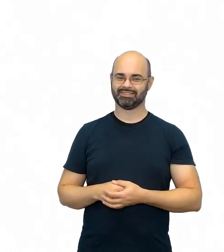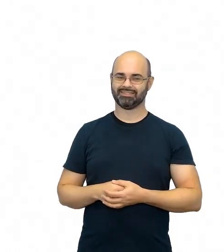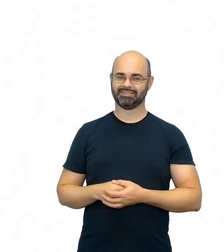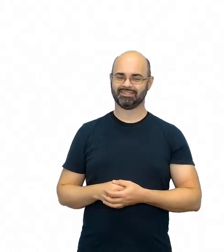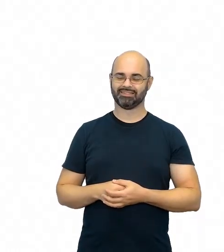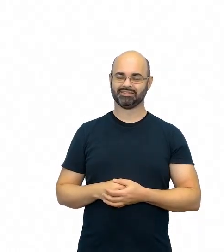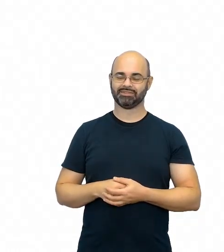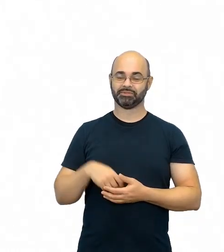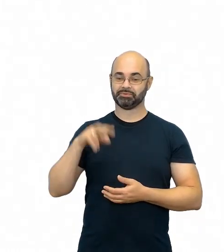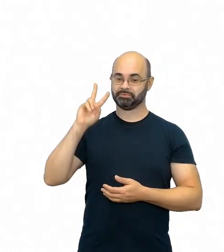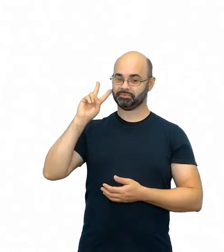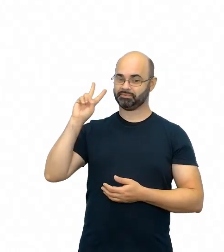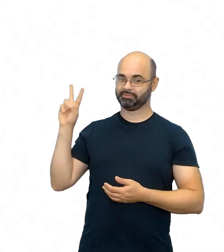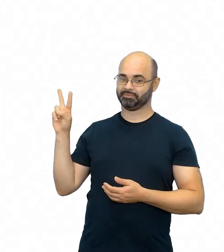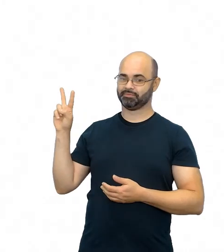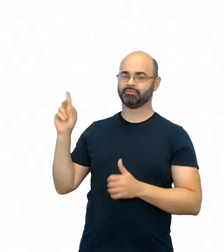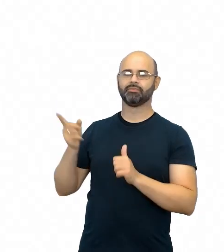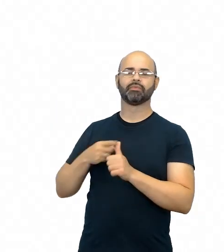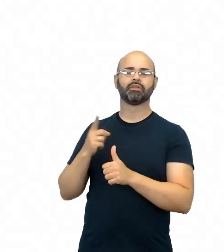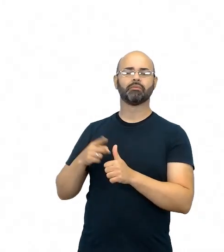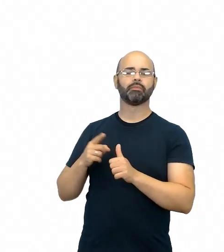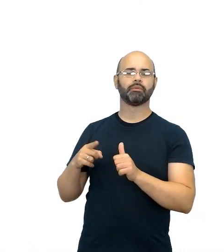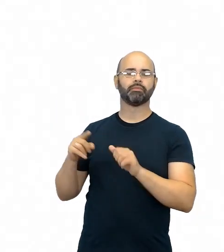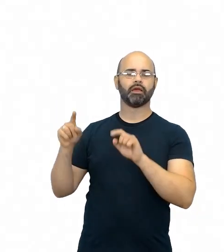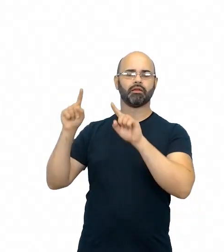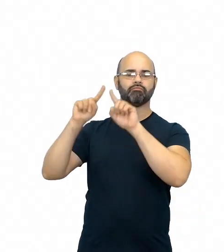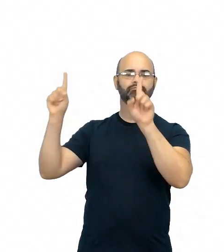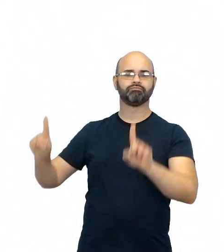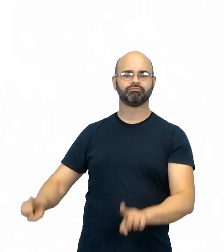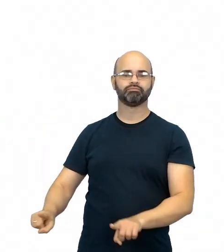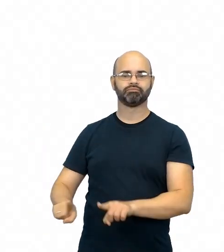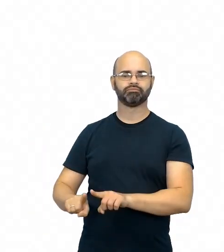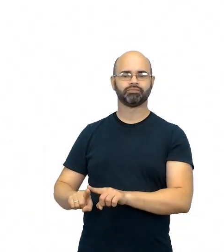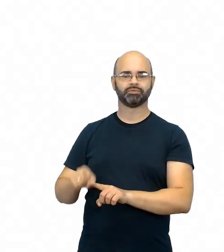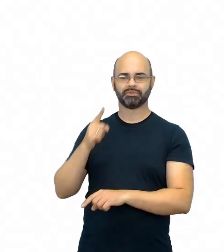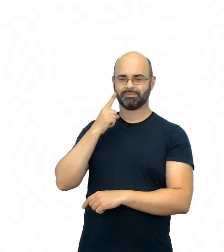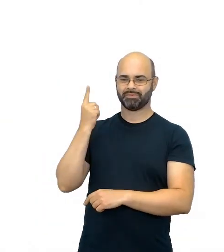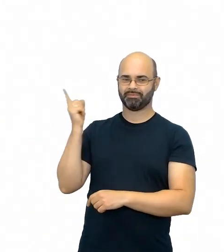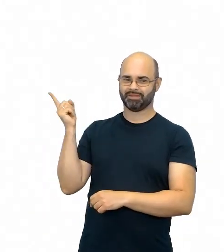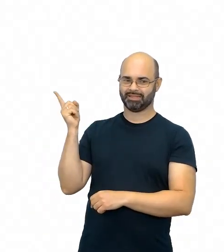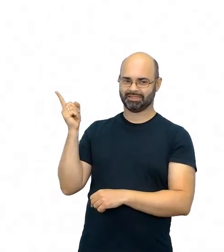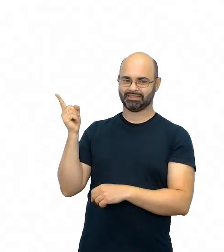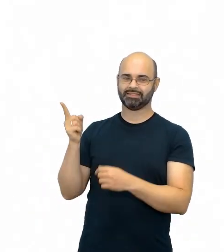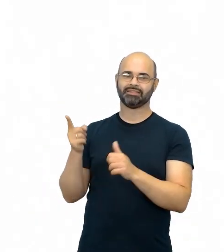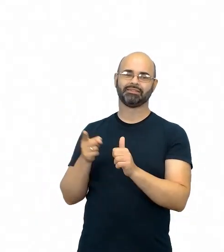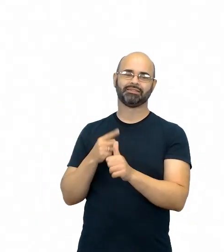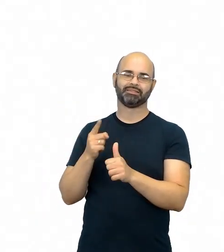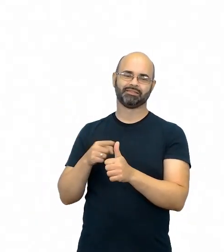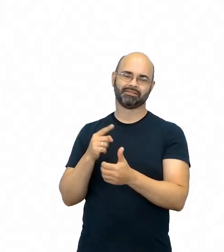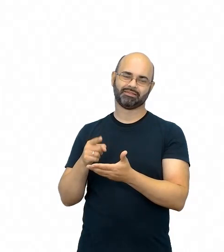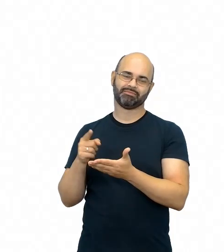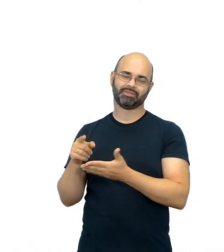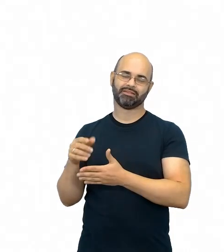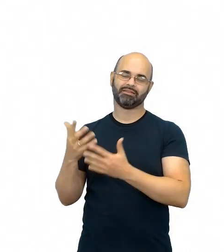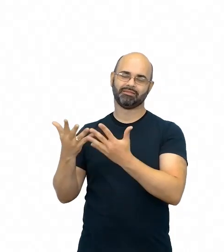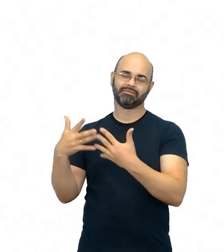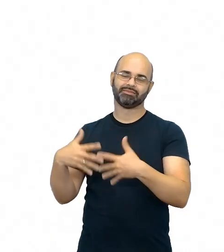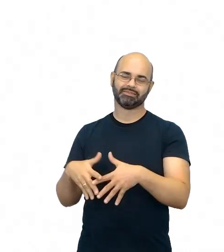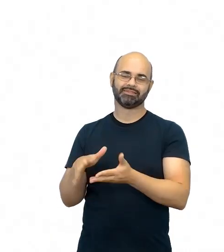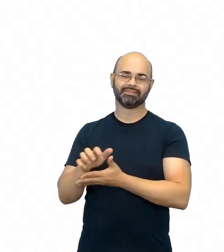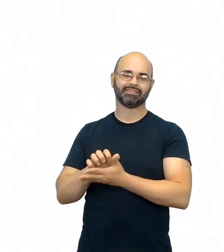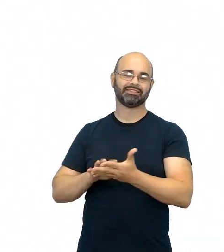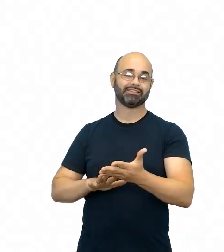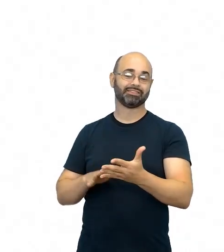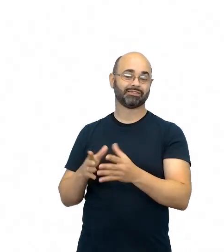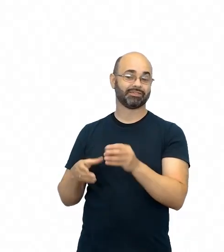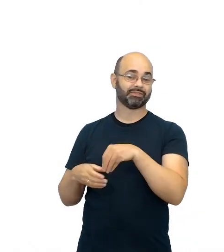vamos conhecer as aulas que estruturam a sequência didática 6, de língua portuguesa e as atividades que